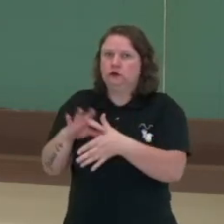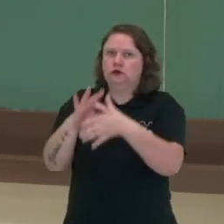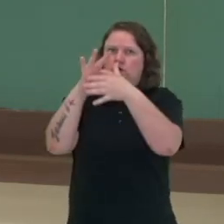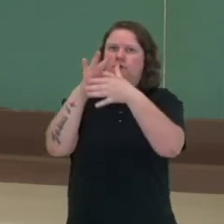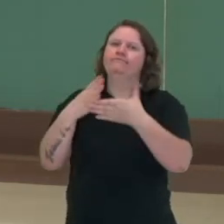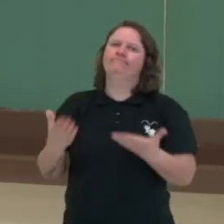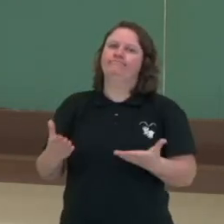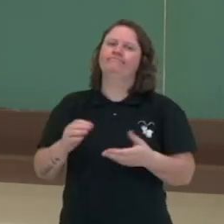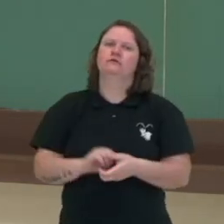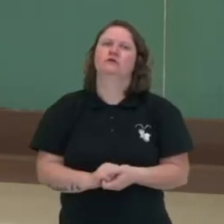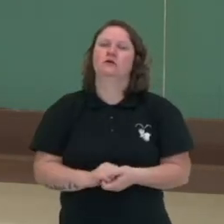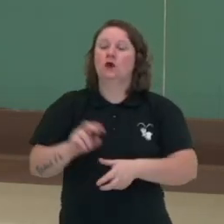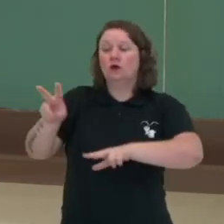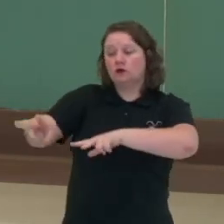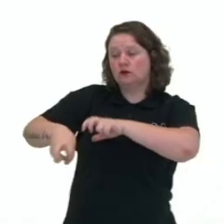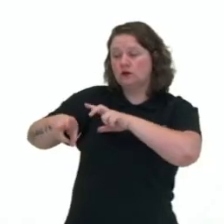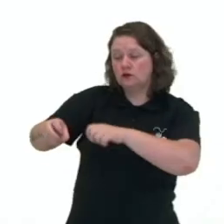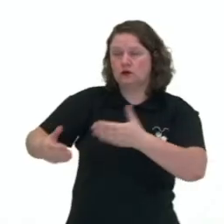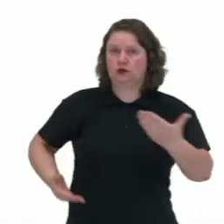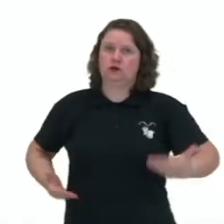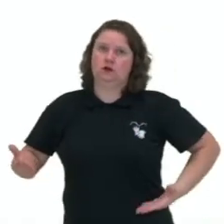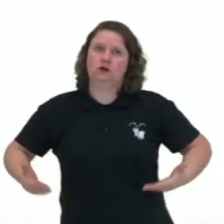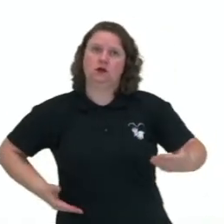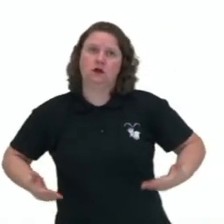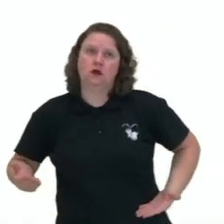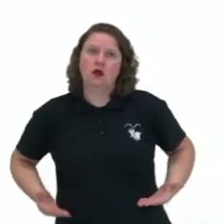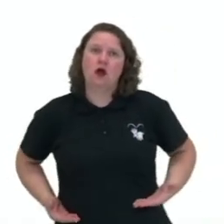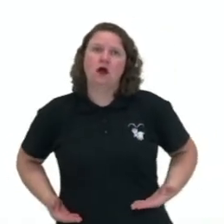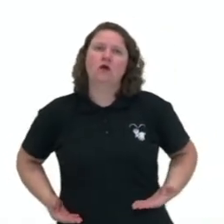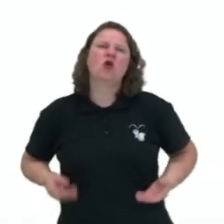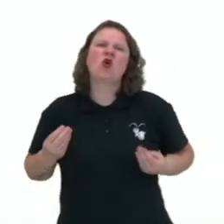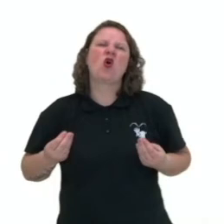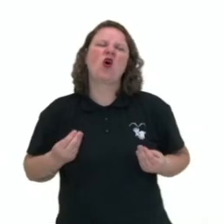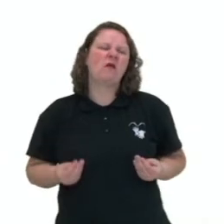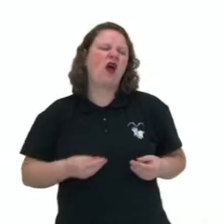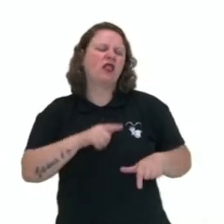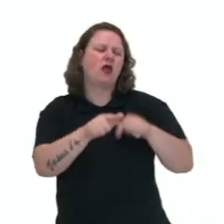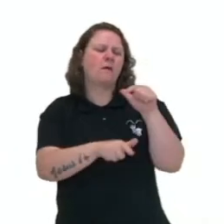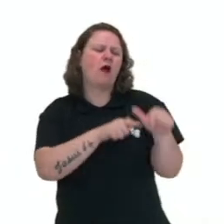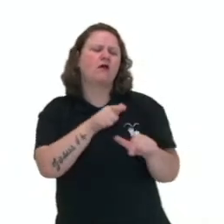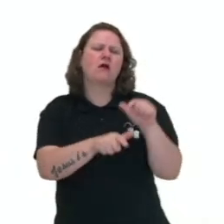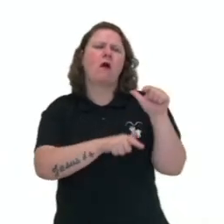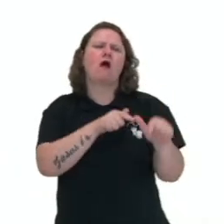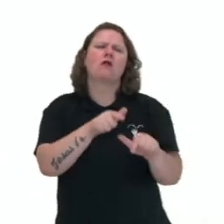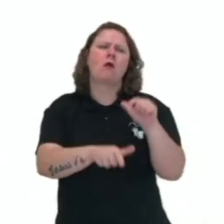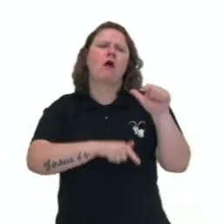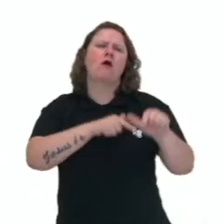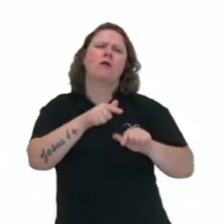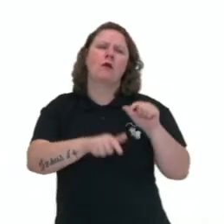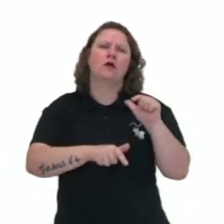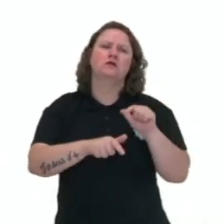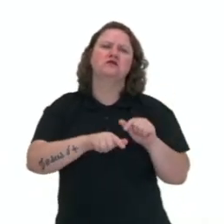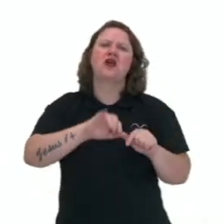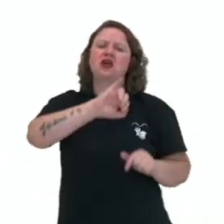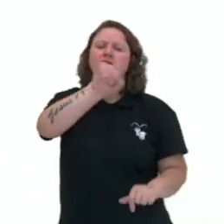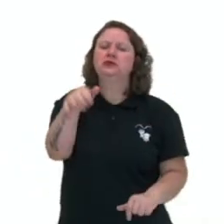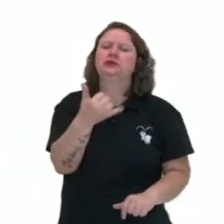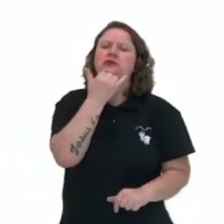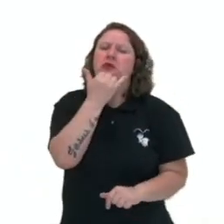camponeses servos viviam num sistema de exploração que era justificado pela sociedade medieval como